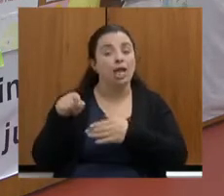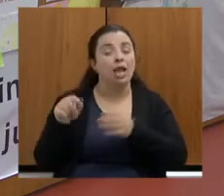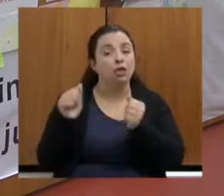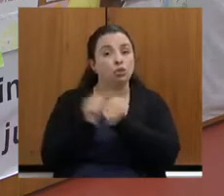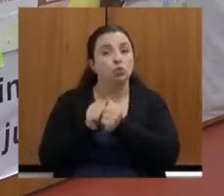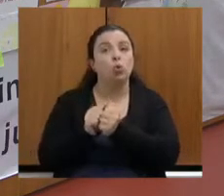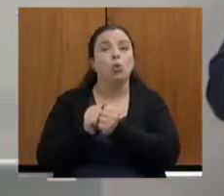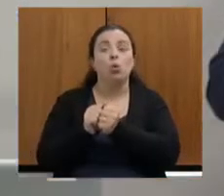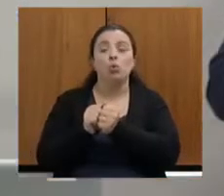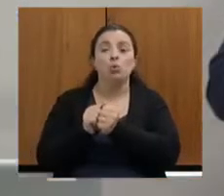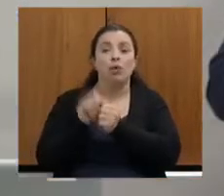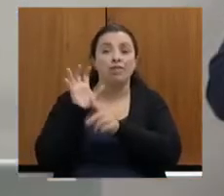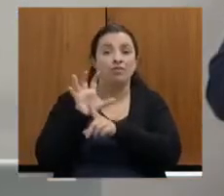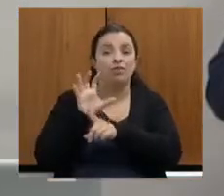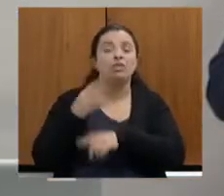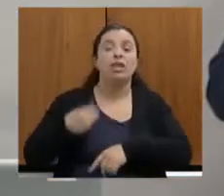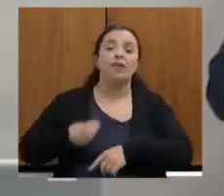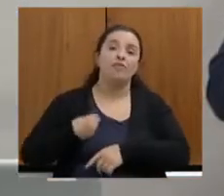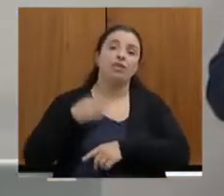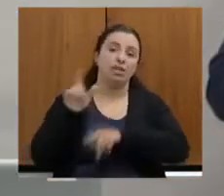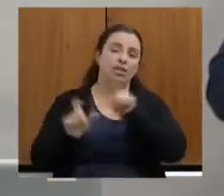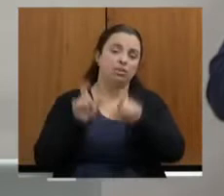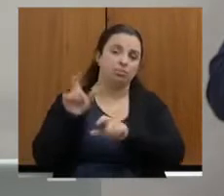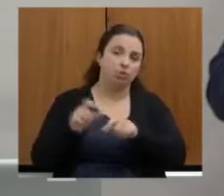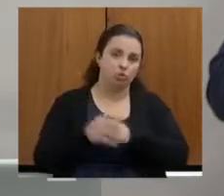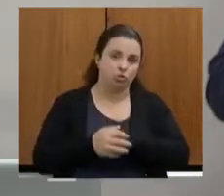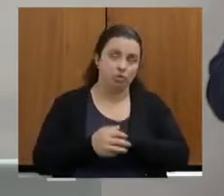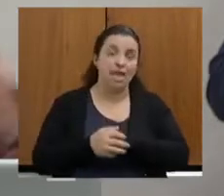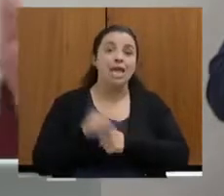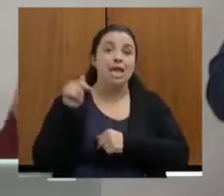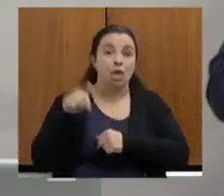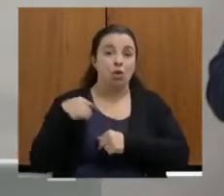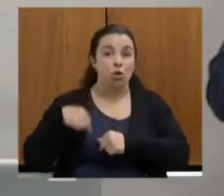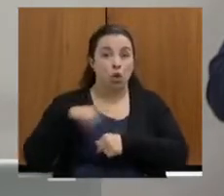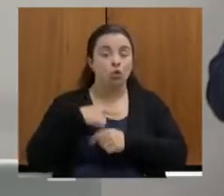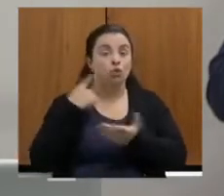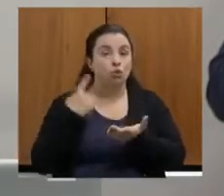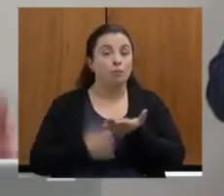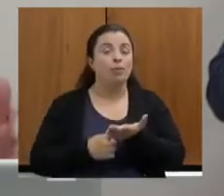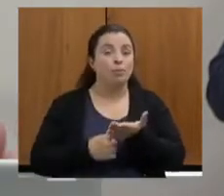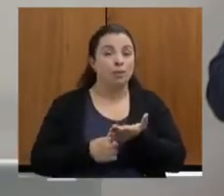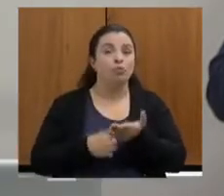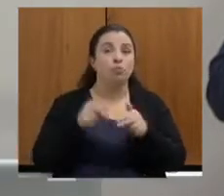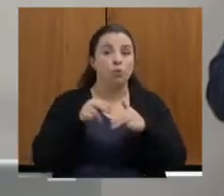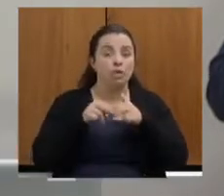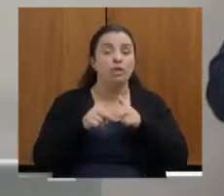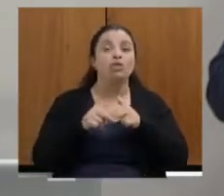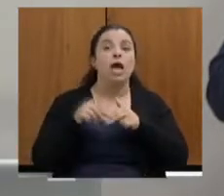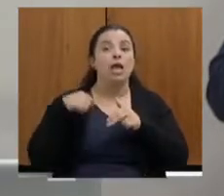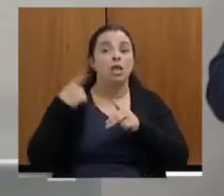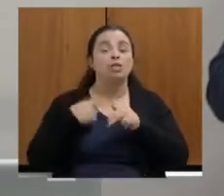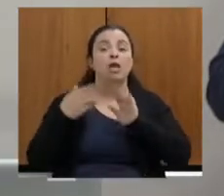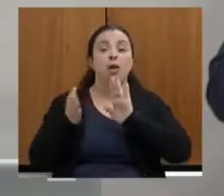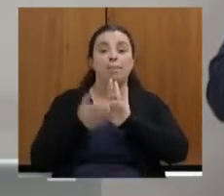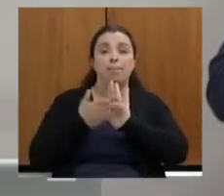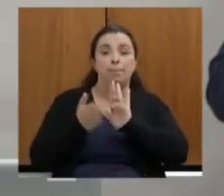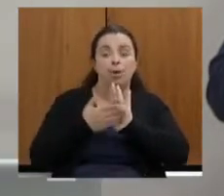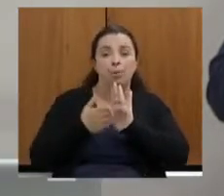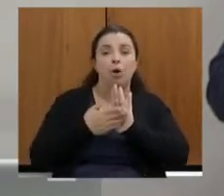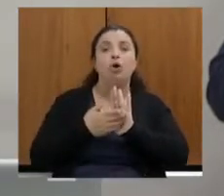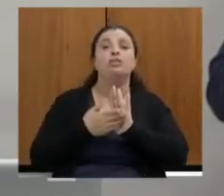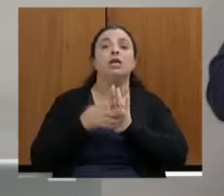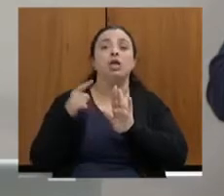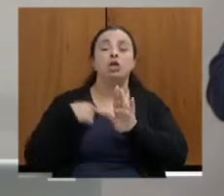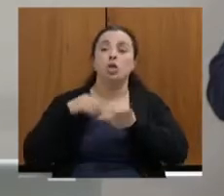vida das pessoas e resultado desse nosso compromisso é que nós propusemos construímos e as